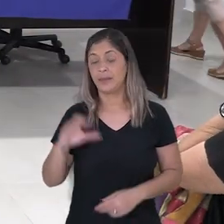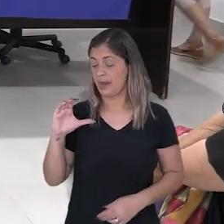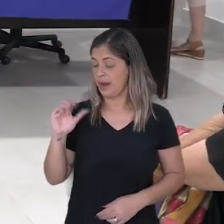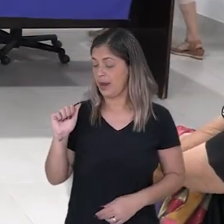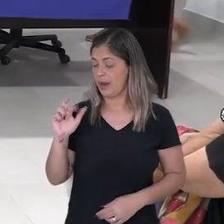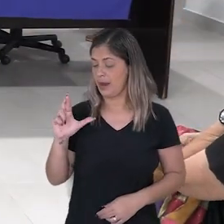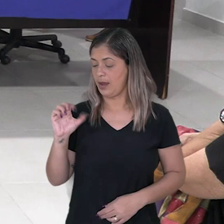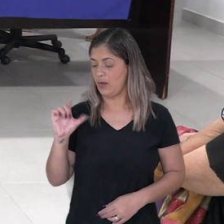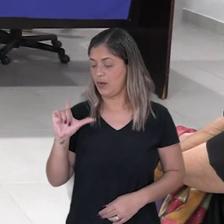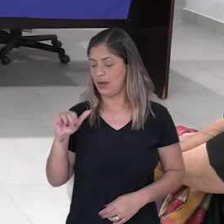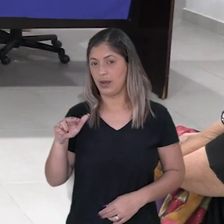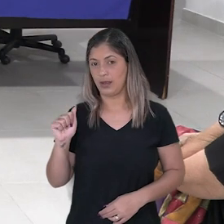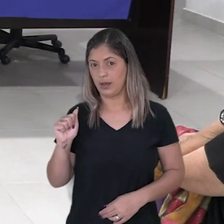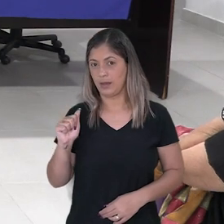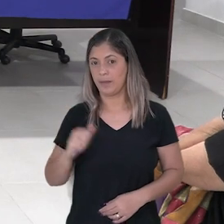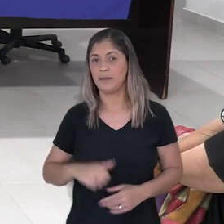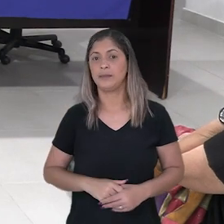Carolina Fernandes,